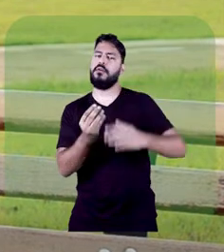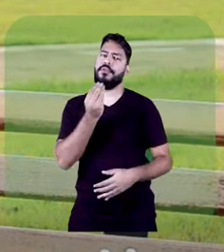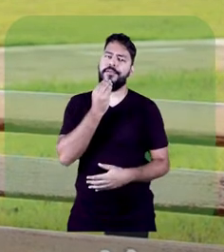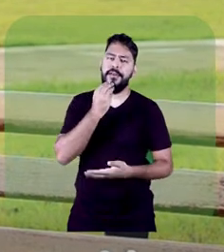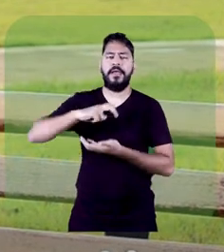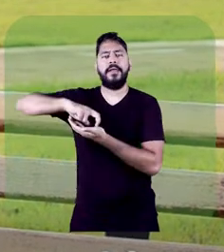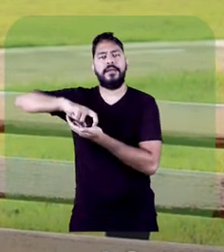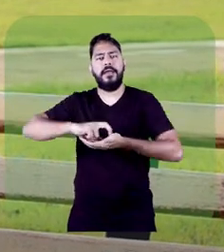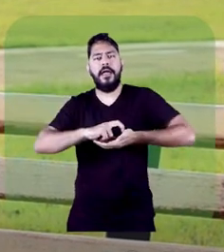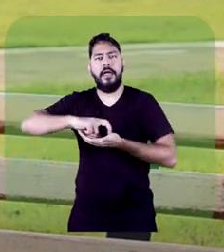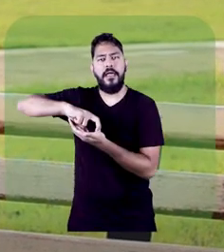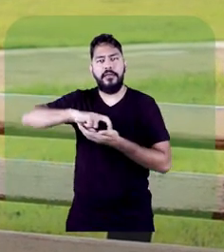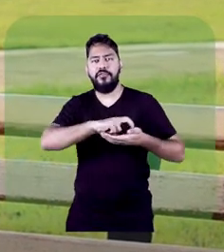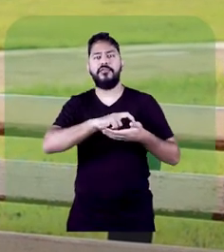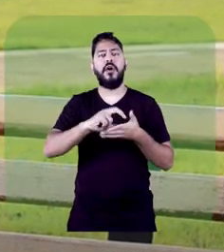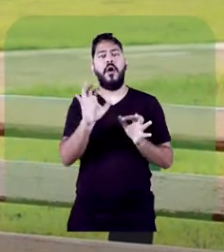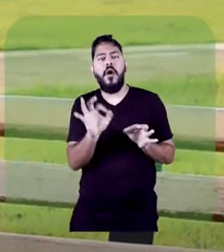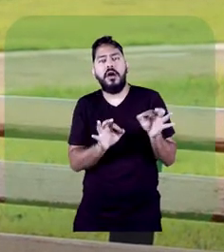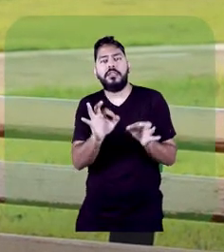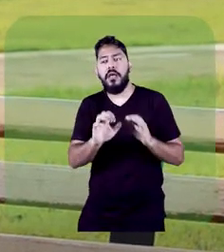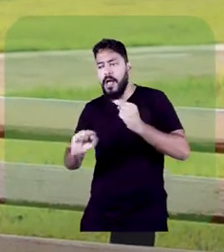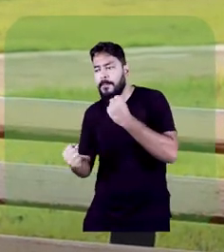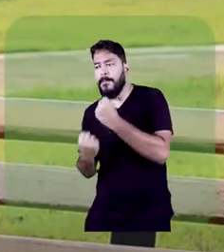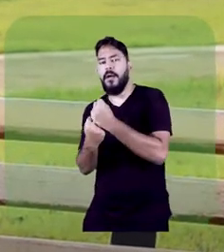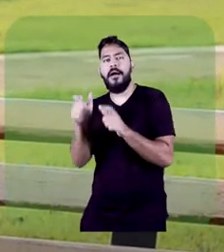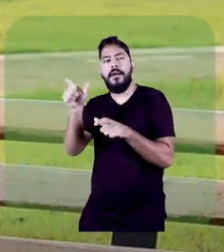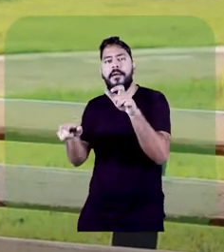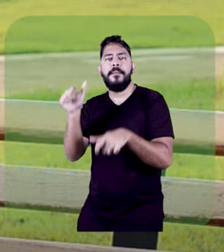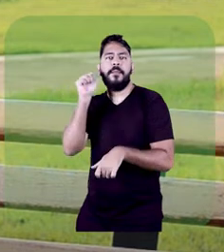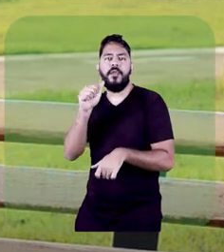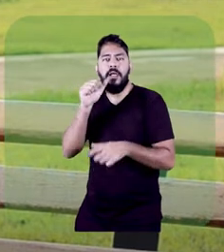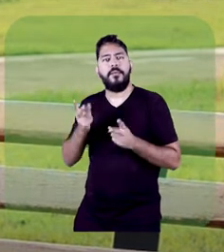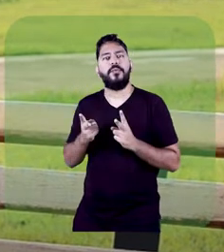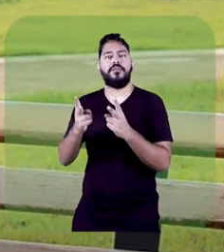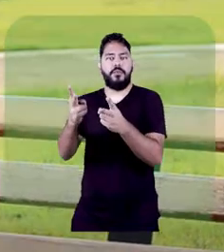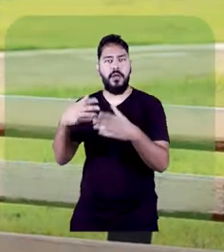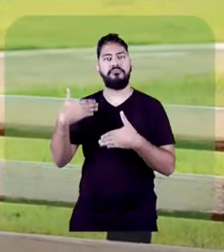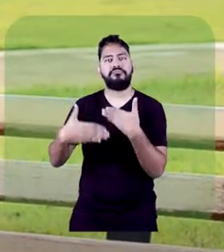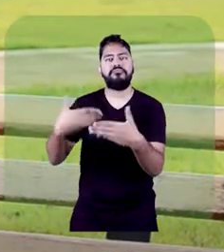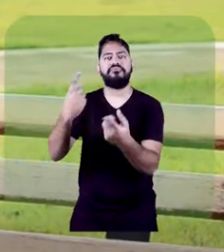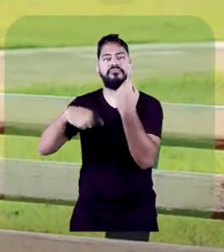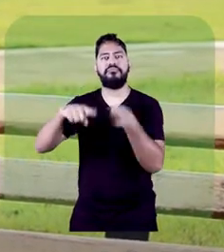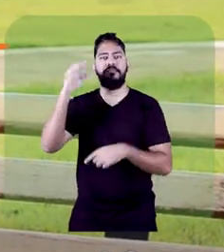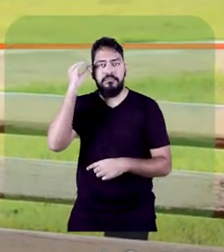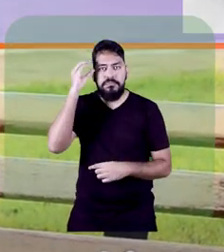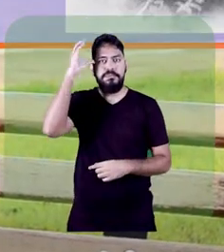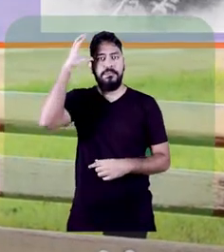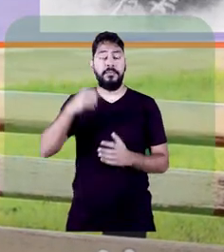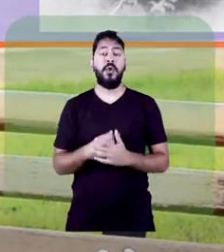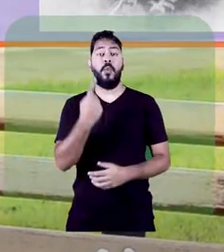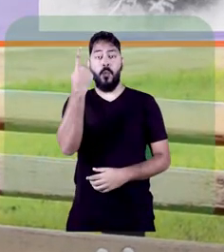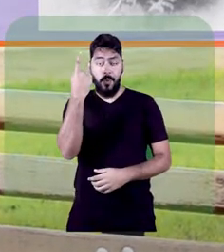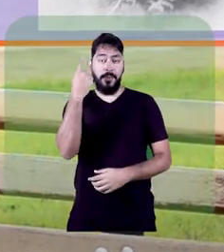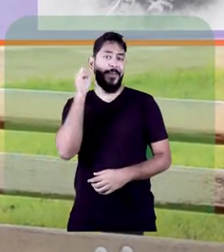ter creches, deveriam ter algo que apoiassem essas mulheres a continuar os seus estudos. Uma das mulheres que eu cito no meu